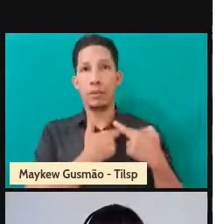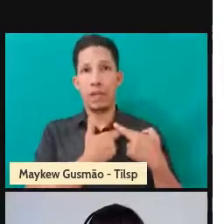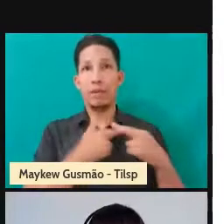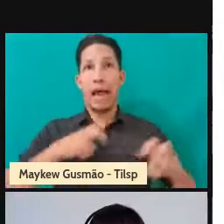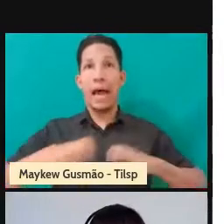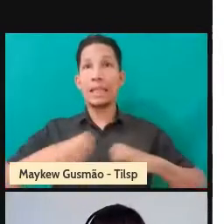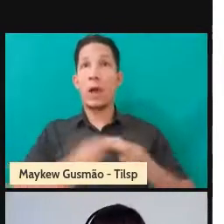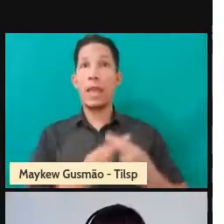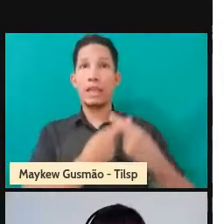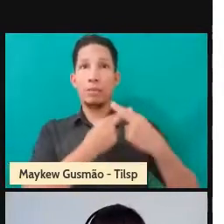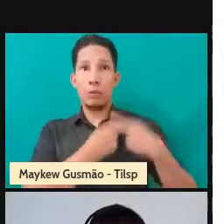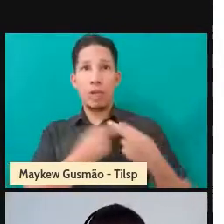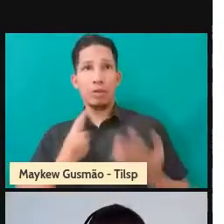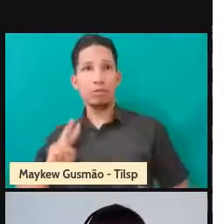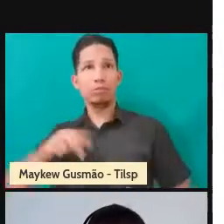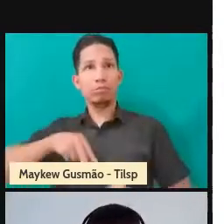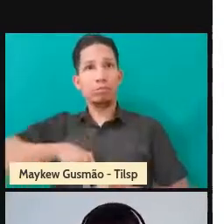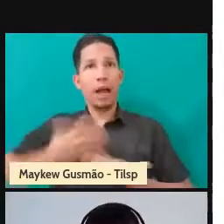uma